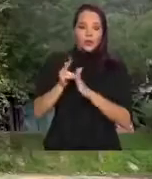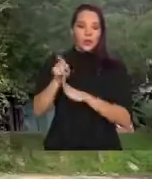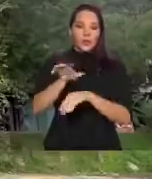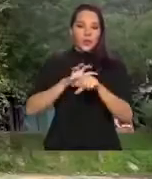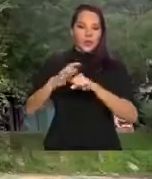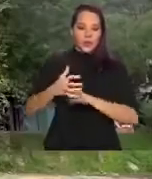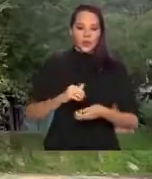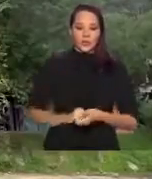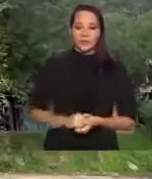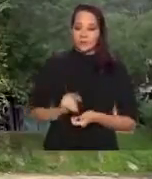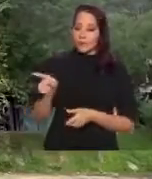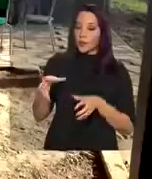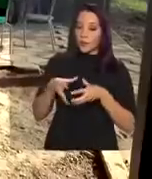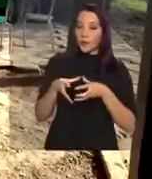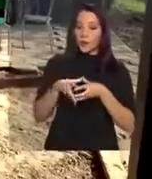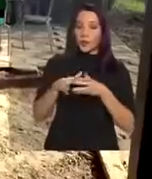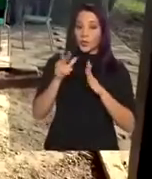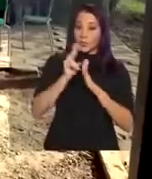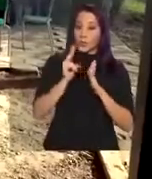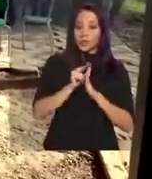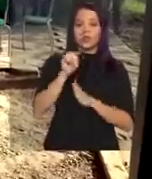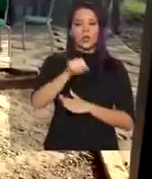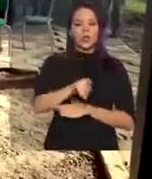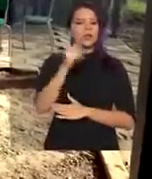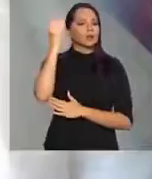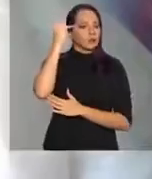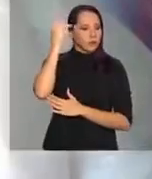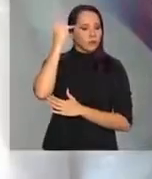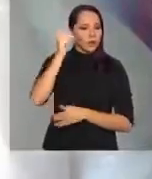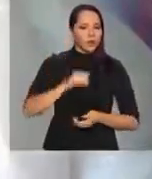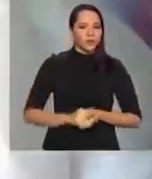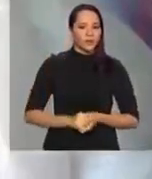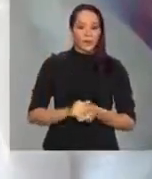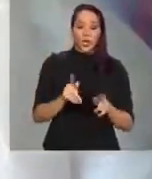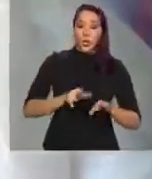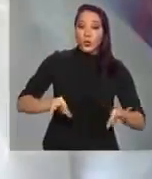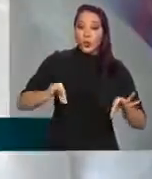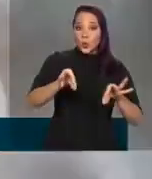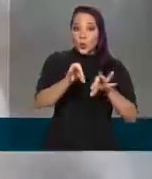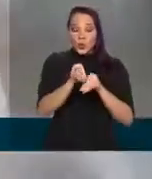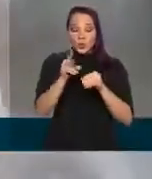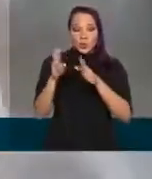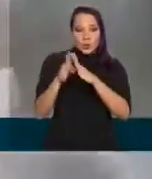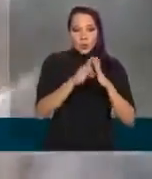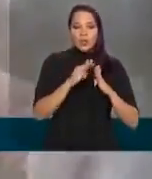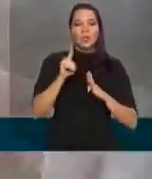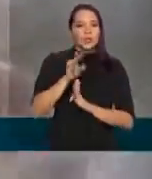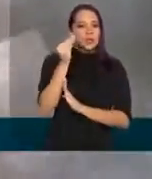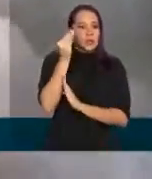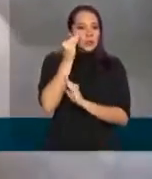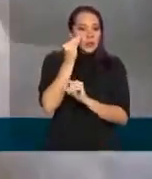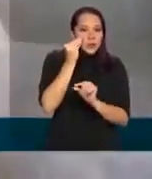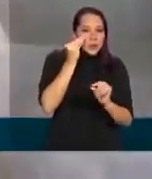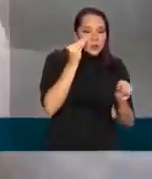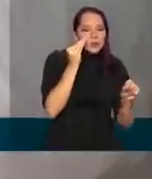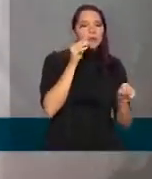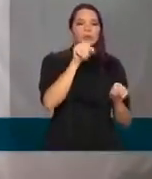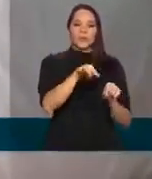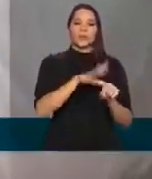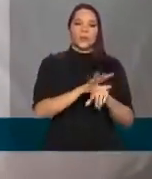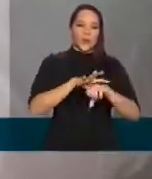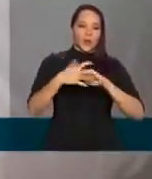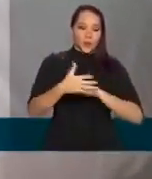a esta comunidade indígena fica no litoral paulista todos os moradores estão sendo testados para convite de